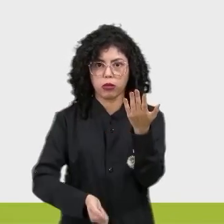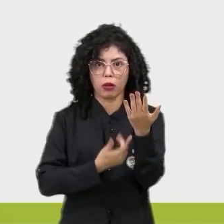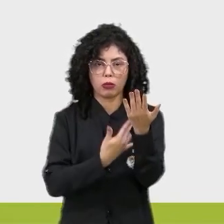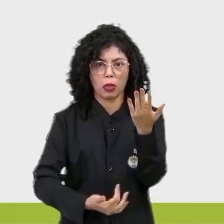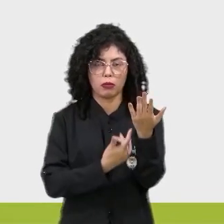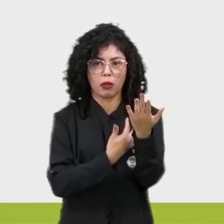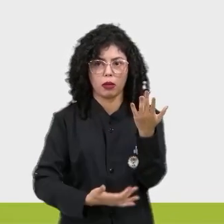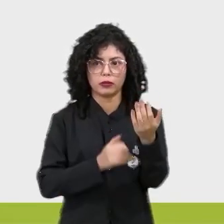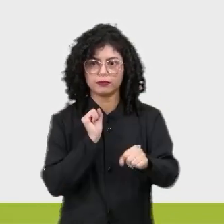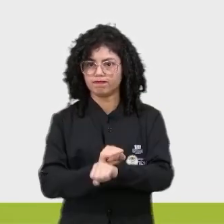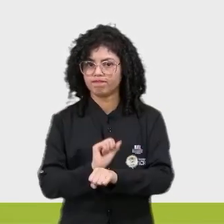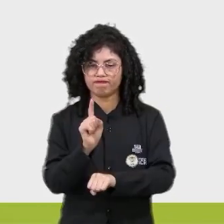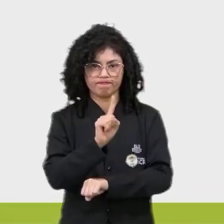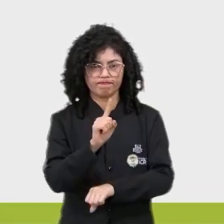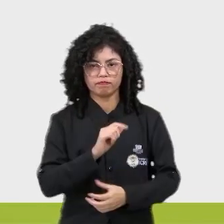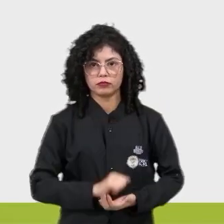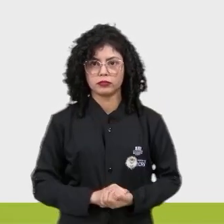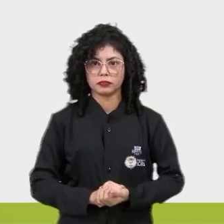sangue.